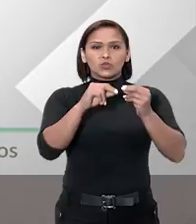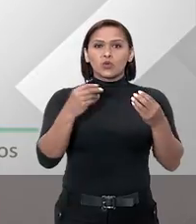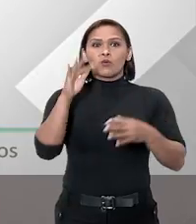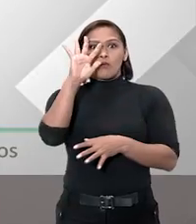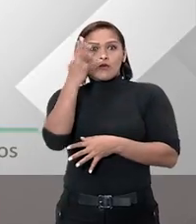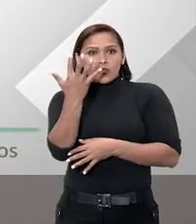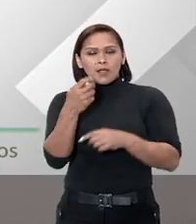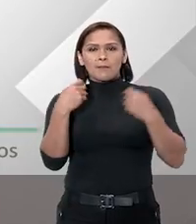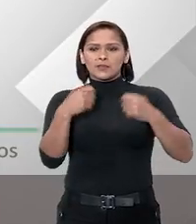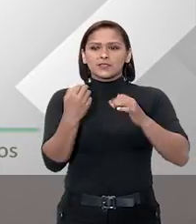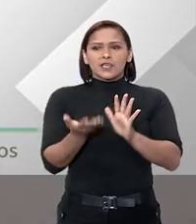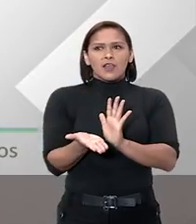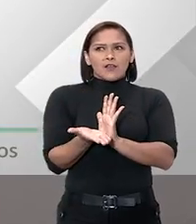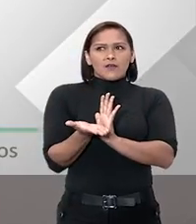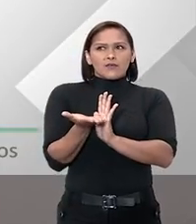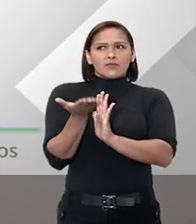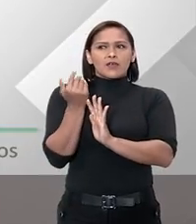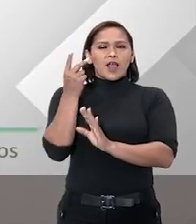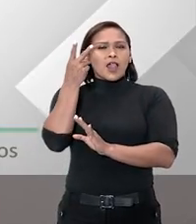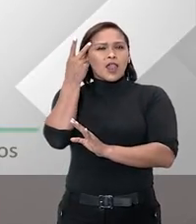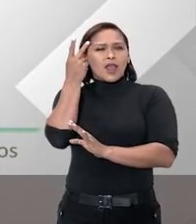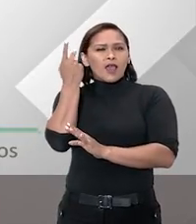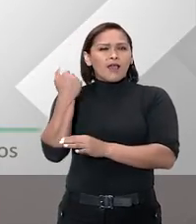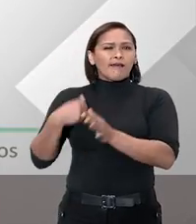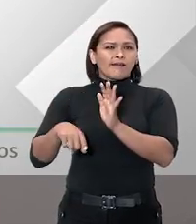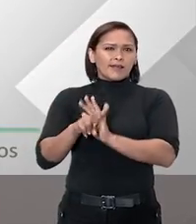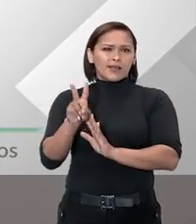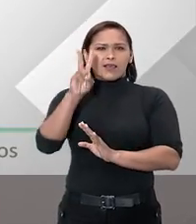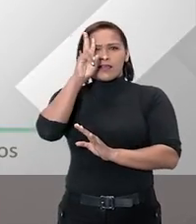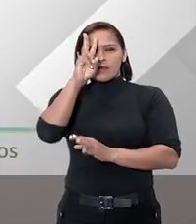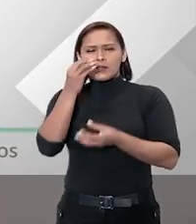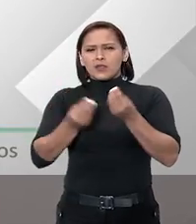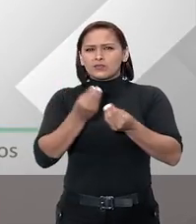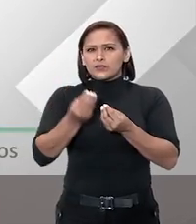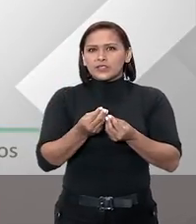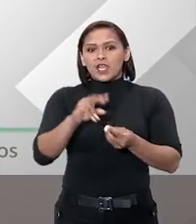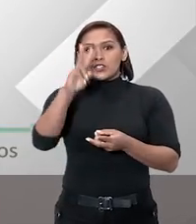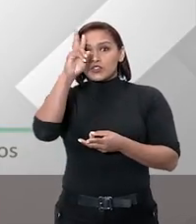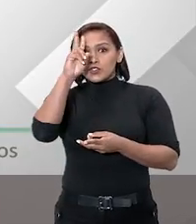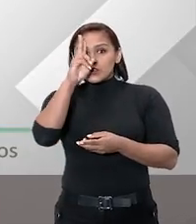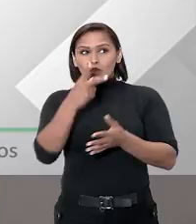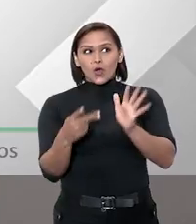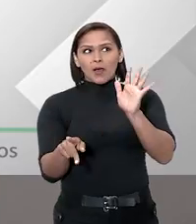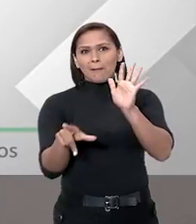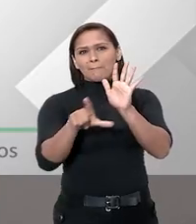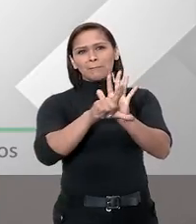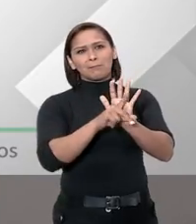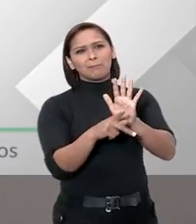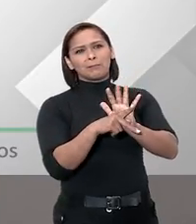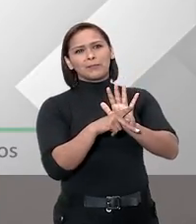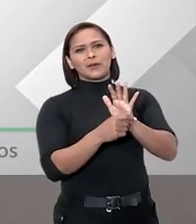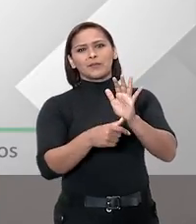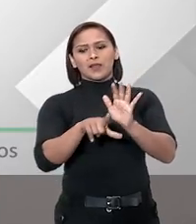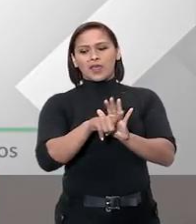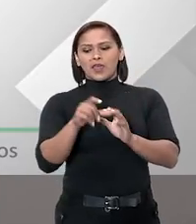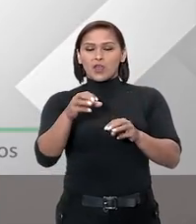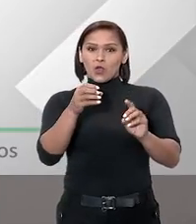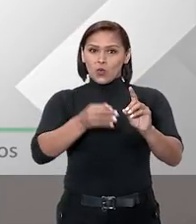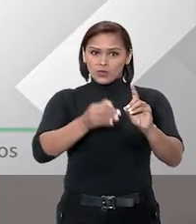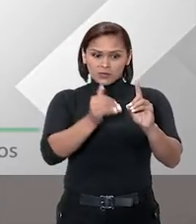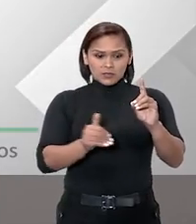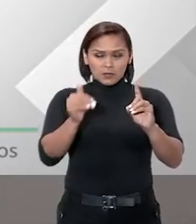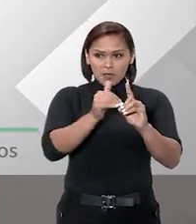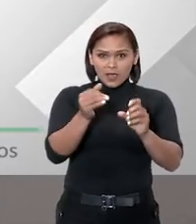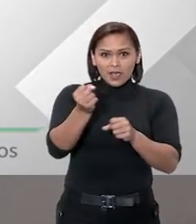nós temos que voltar um pouco lá no passado, que é a história da própria lei. Quando o desembargador da Auto-E, lá